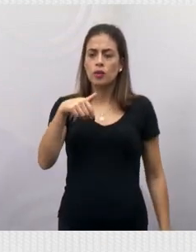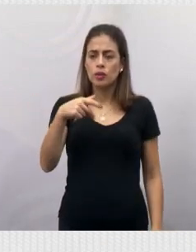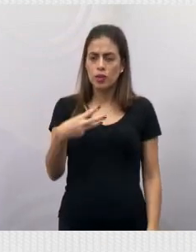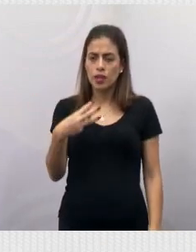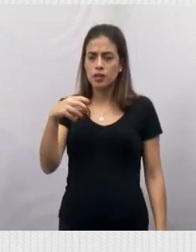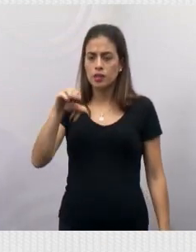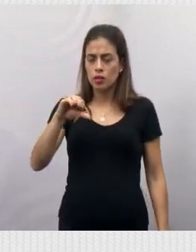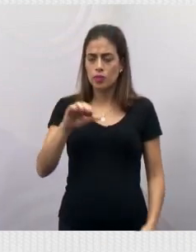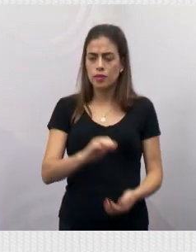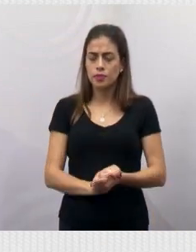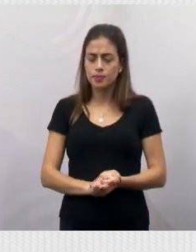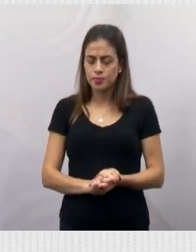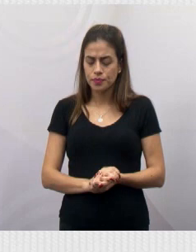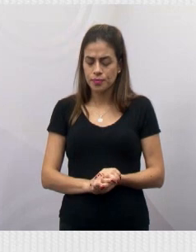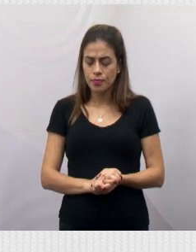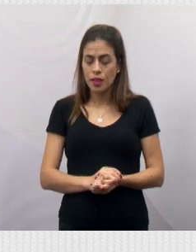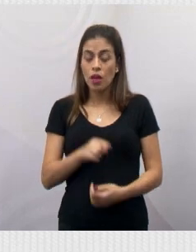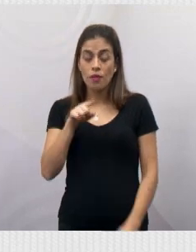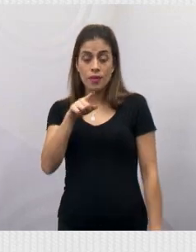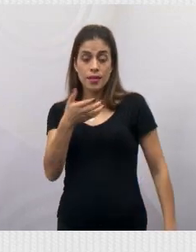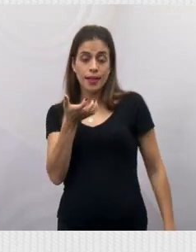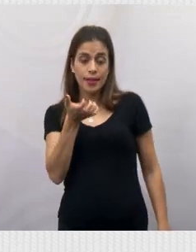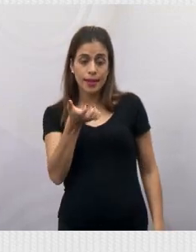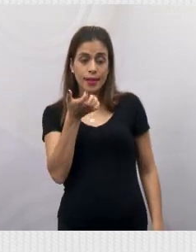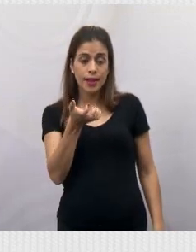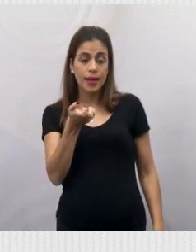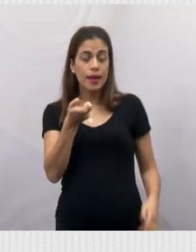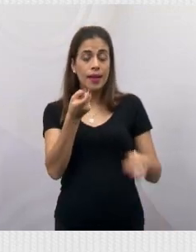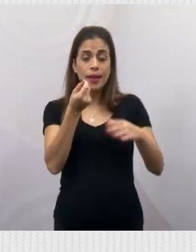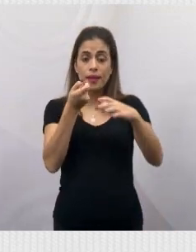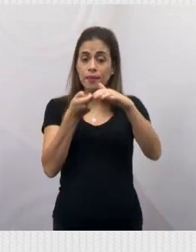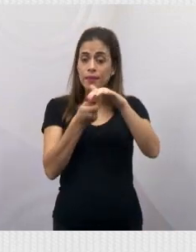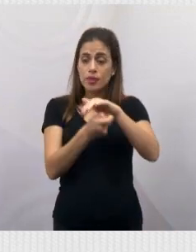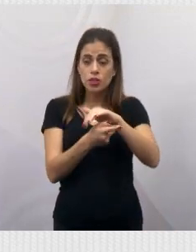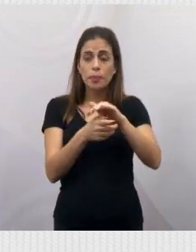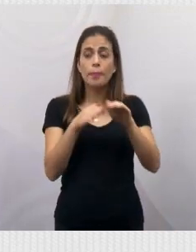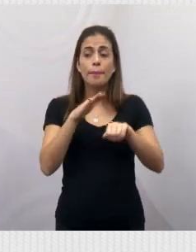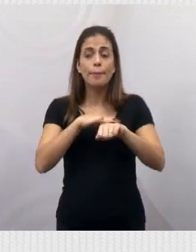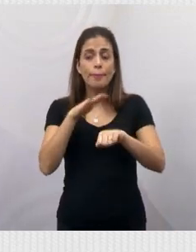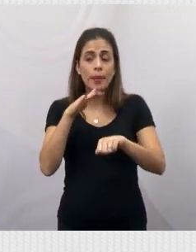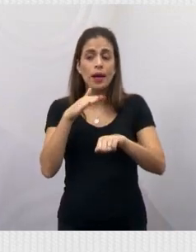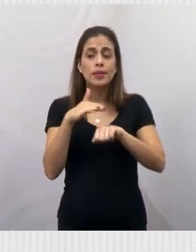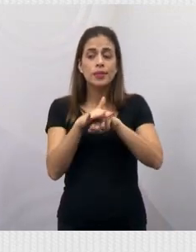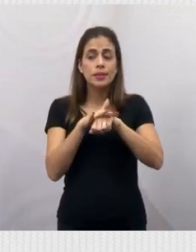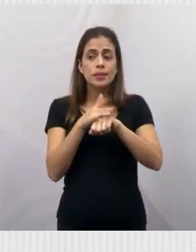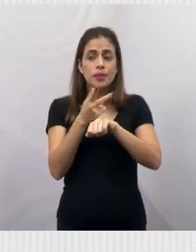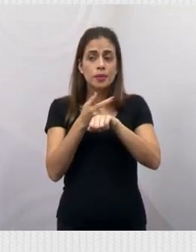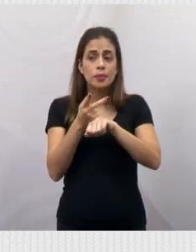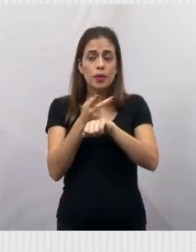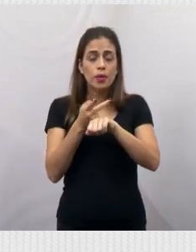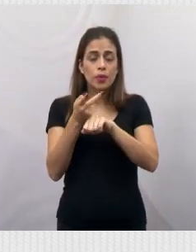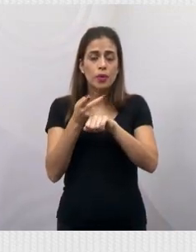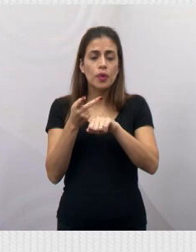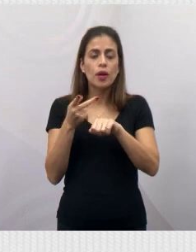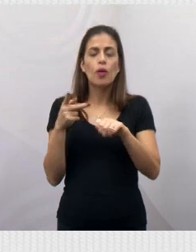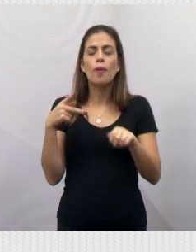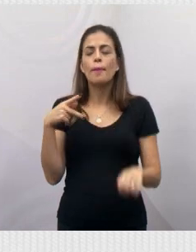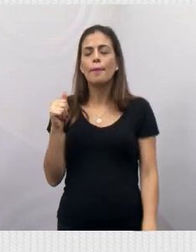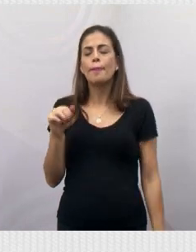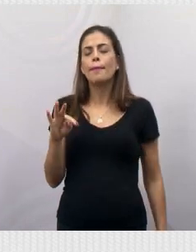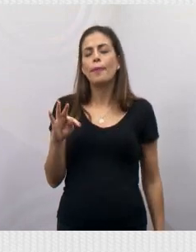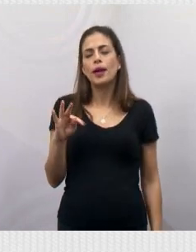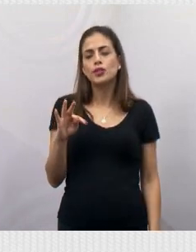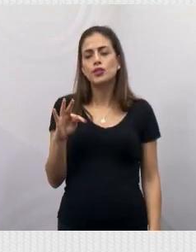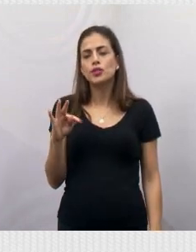3951-7943. Então, você que quer investir um pouco mais, procure o PAT lá.